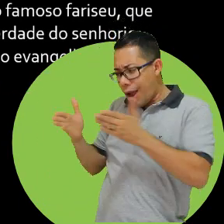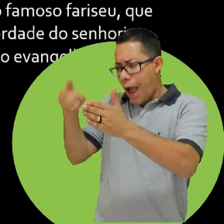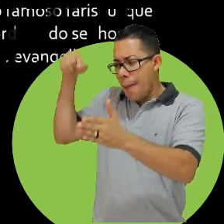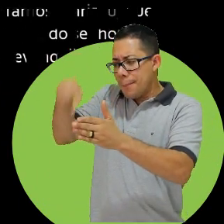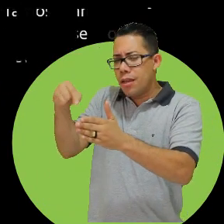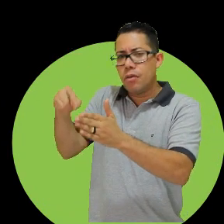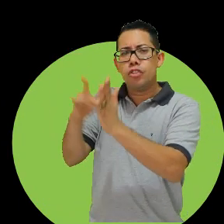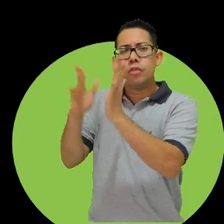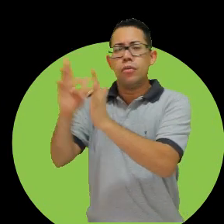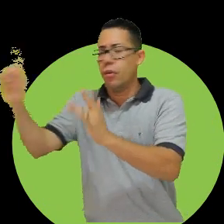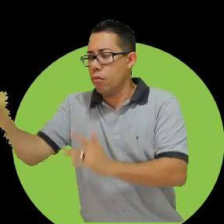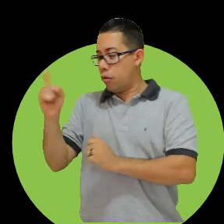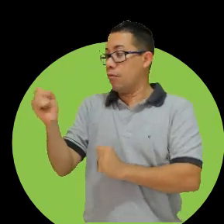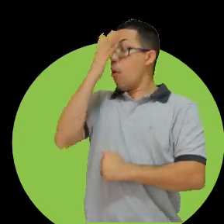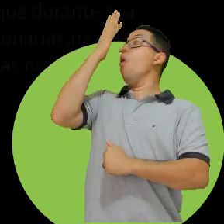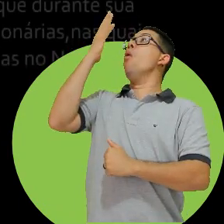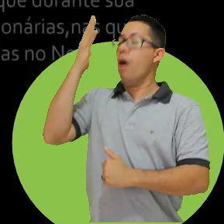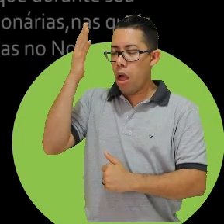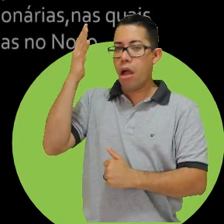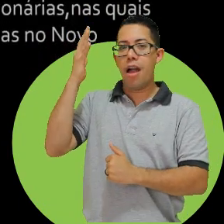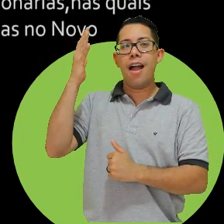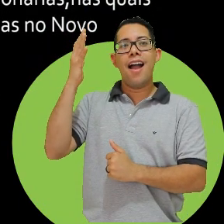para o evangelho.